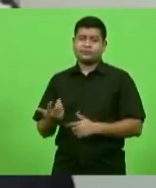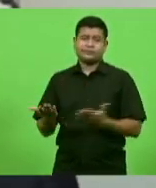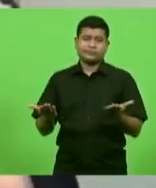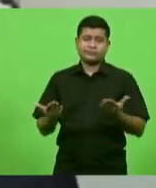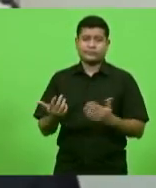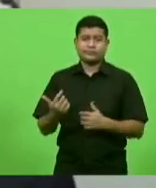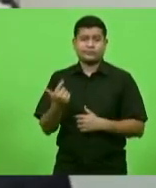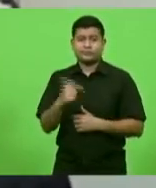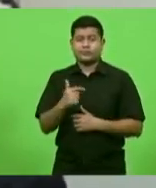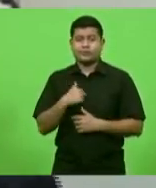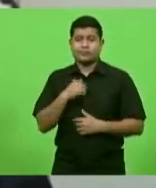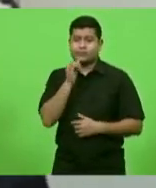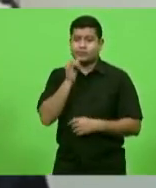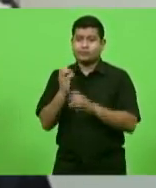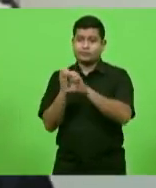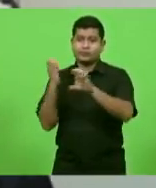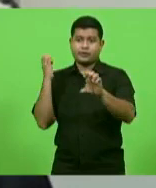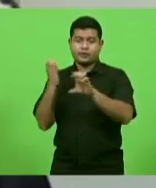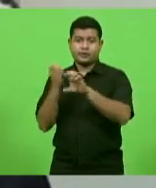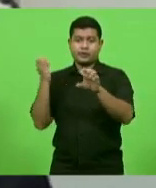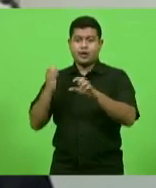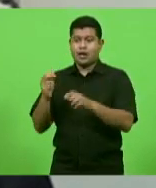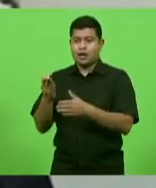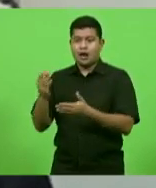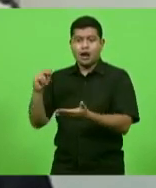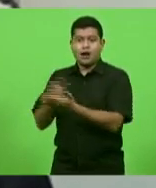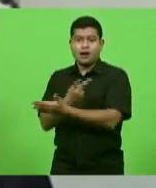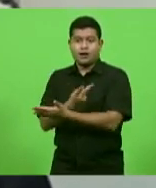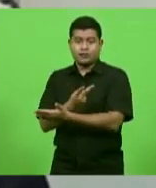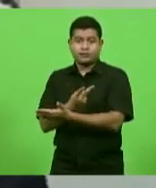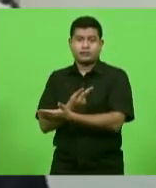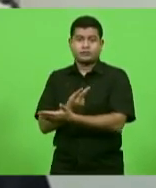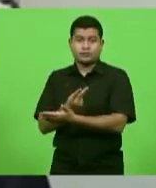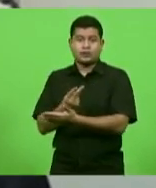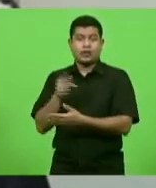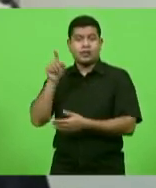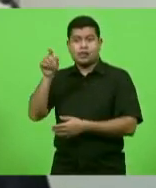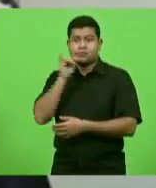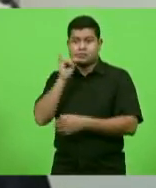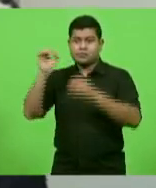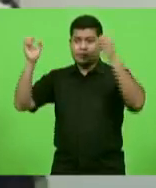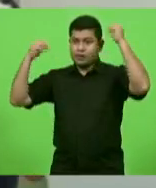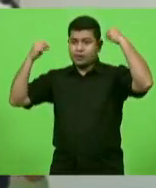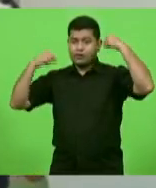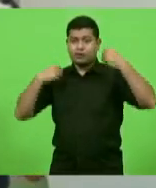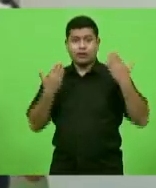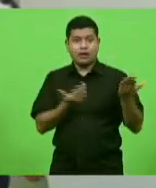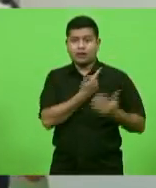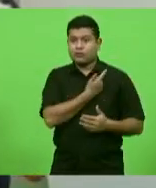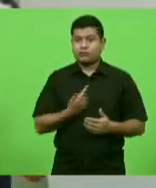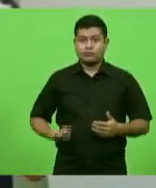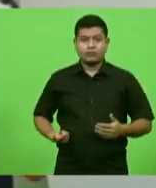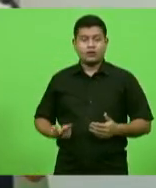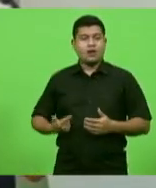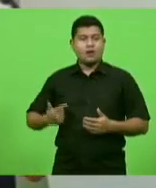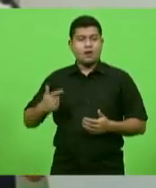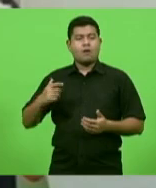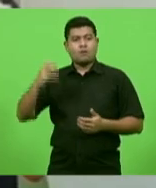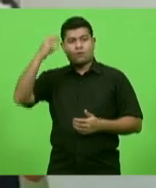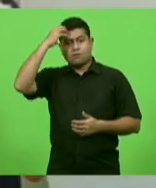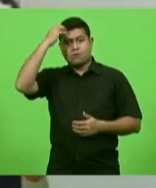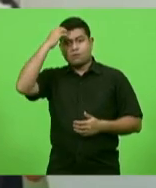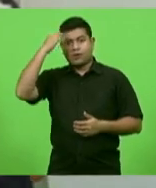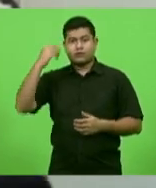tem como se um engenheiro cometer um erro em uma obra lá em Chapecó o governador ser punido com o